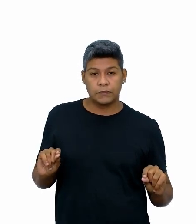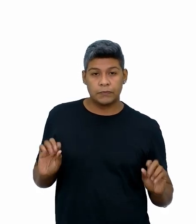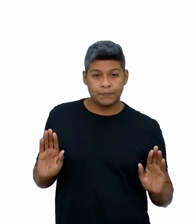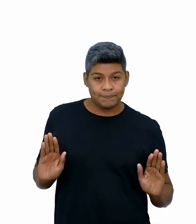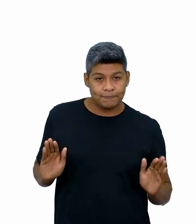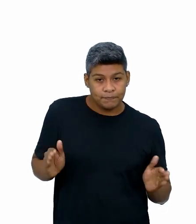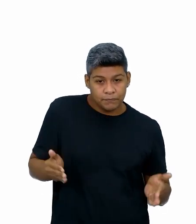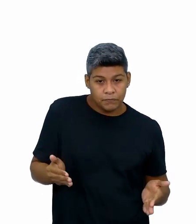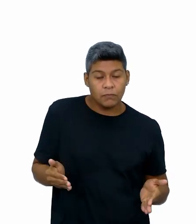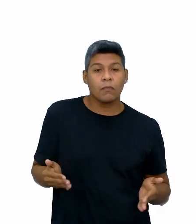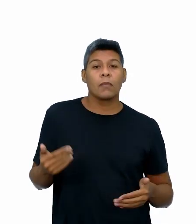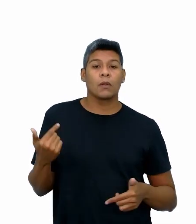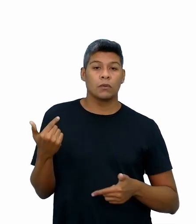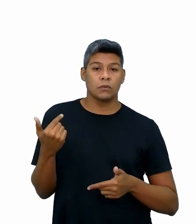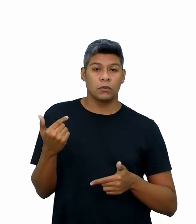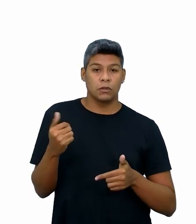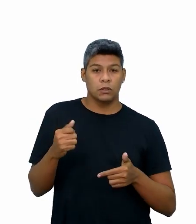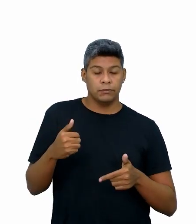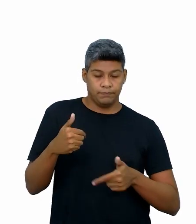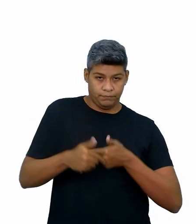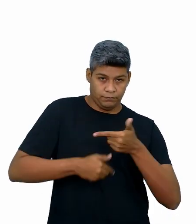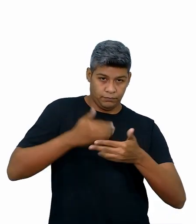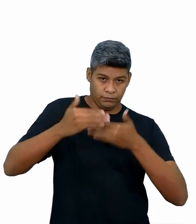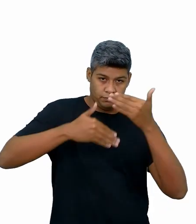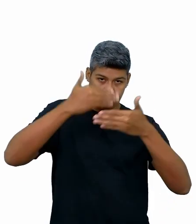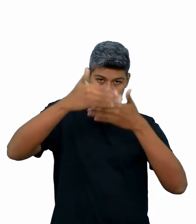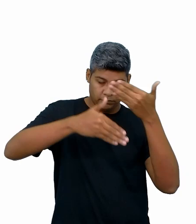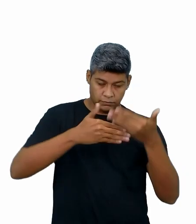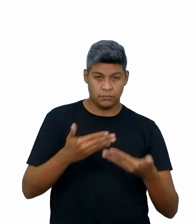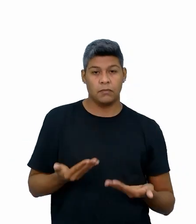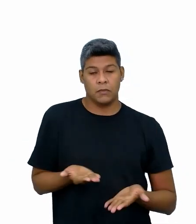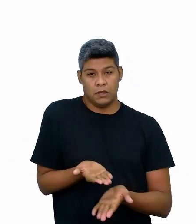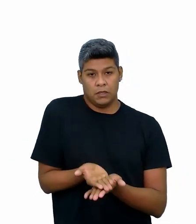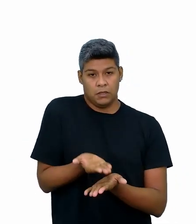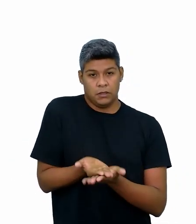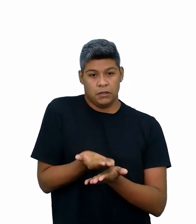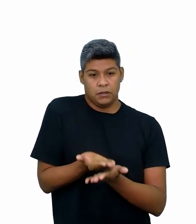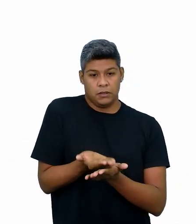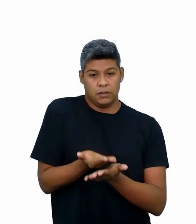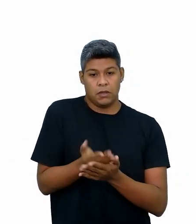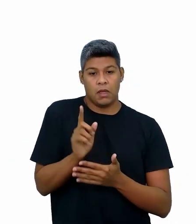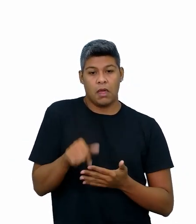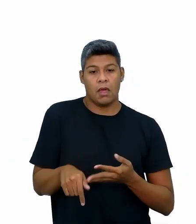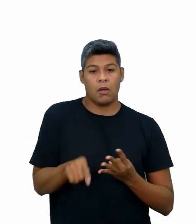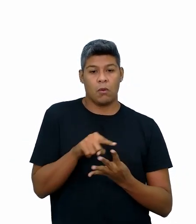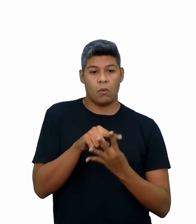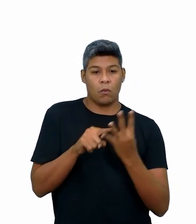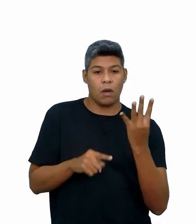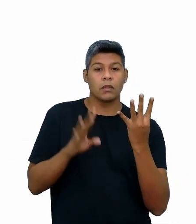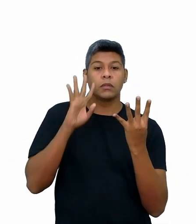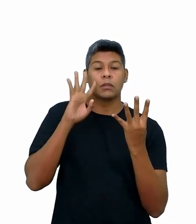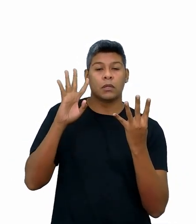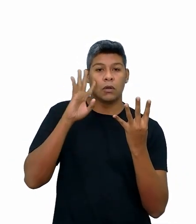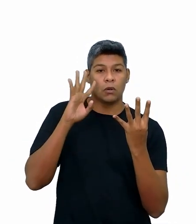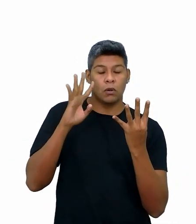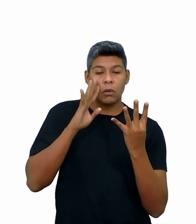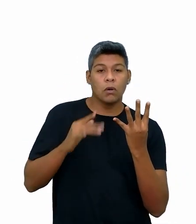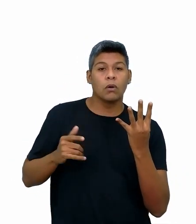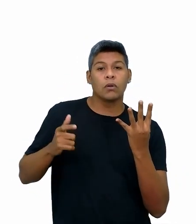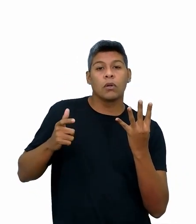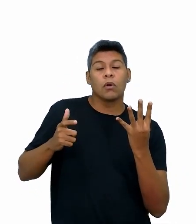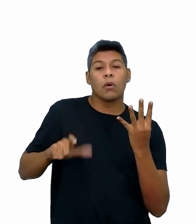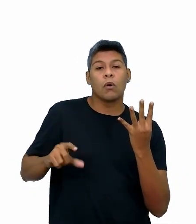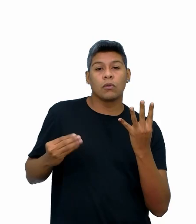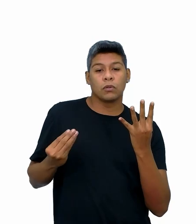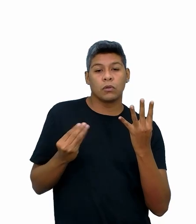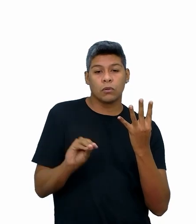de trabalho, o eixo teórico para o desenvolvimento desse trabalho, tá? Que, no caso aqui, são 4 eixos teóricos, onde a gente